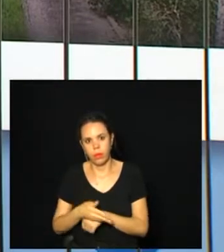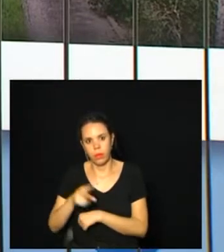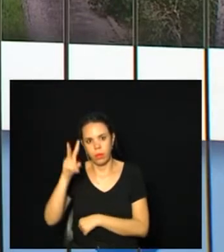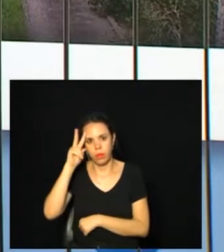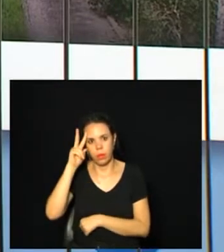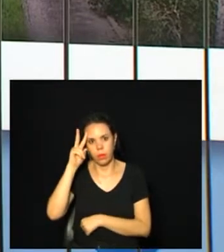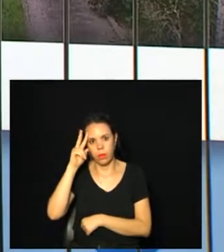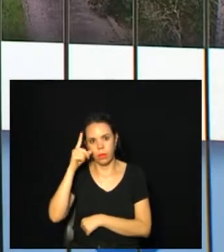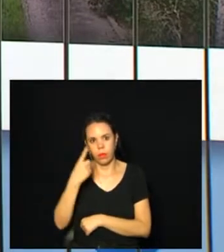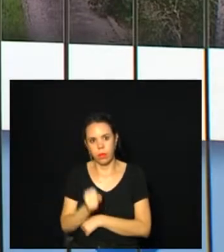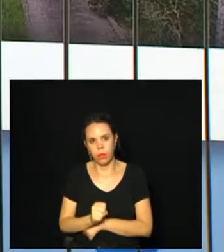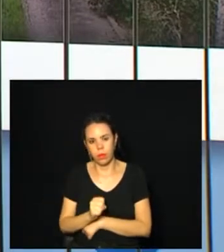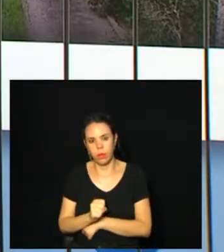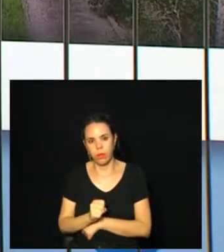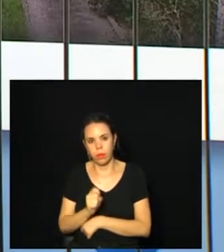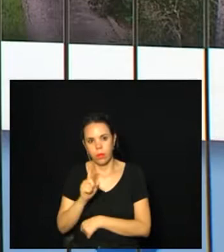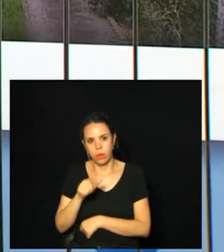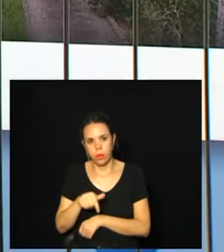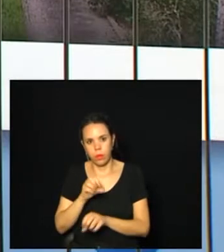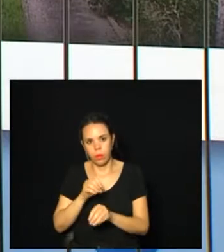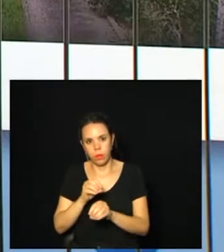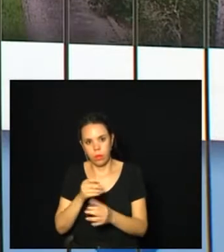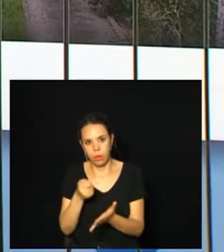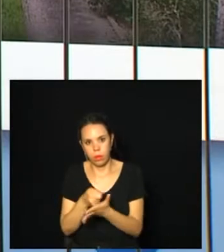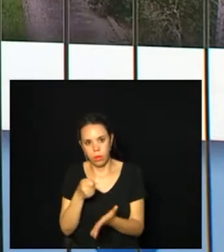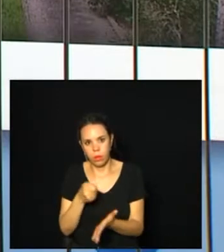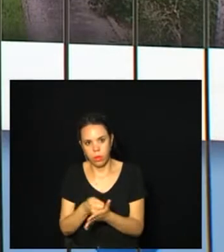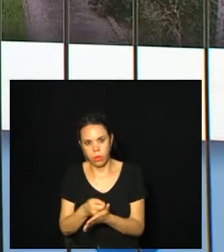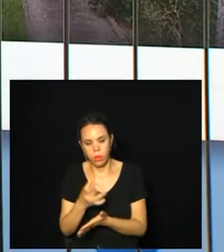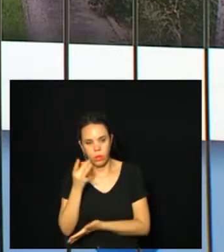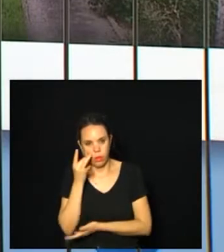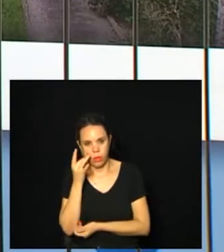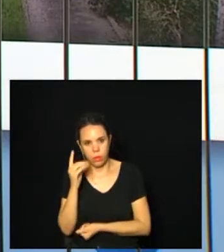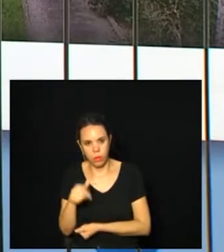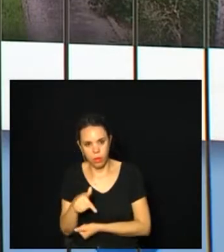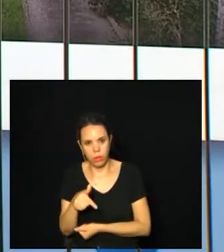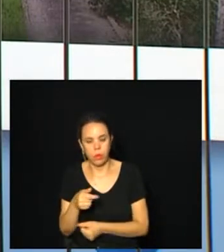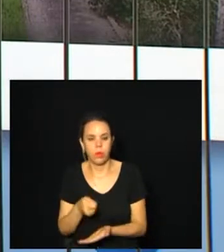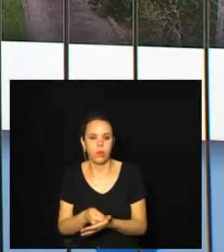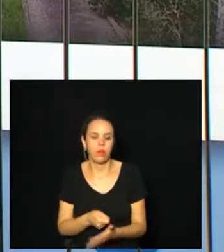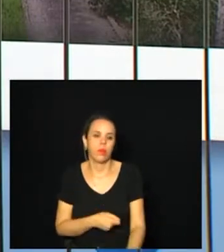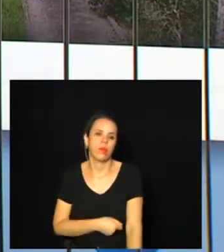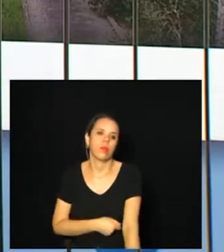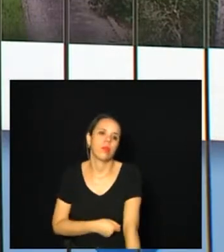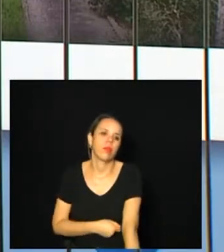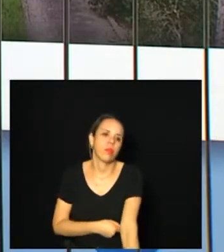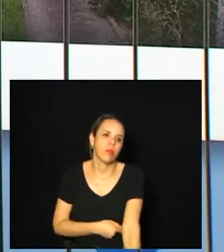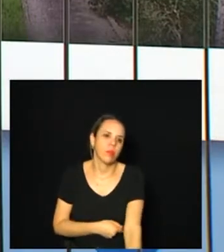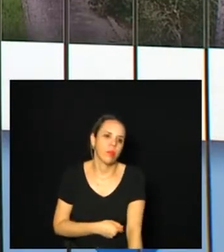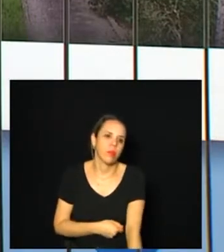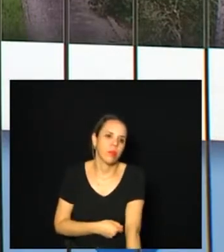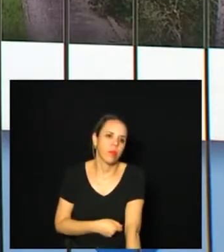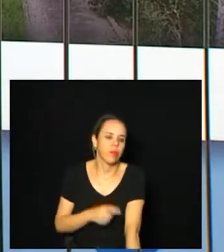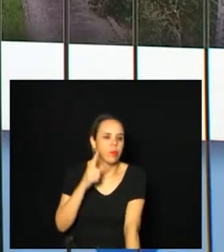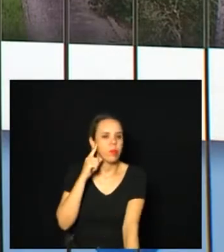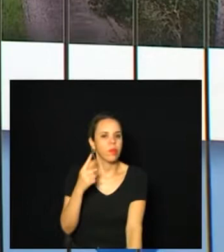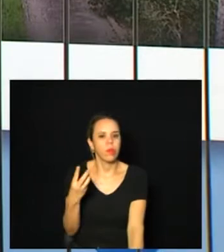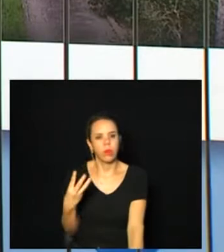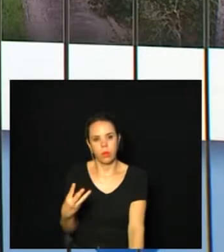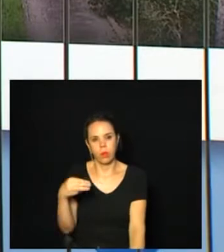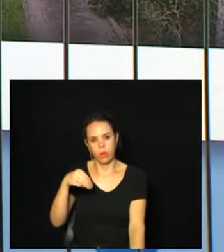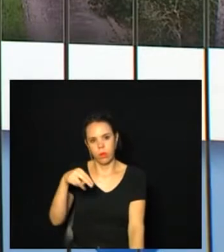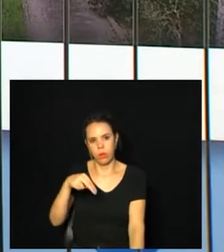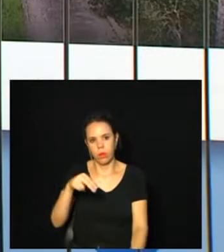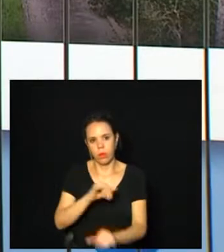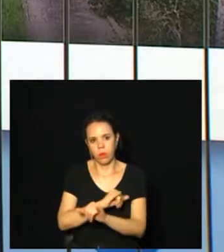segunda-feira, dia 18, esse ensino é obrigatório, essa presença é obrigatória e a partir do dia 3, de acordo com o